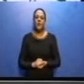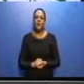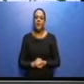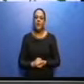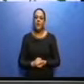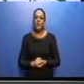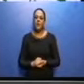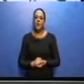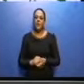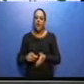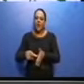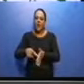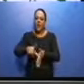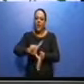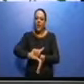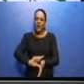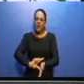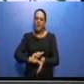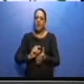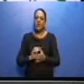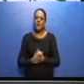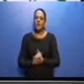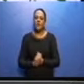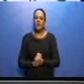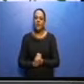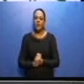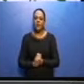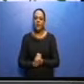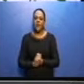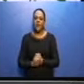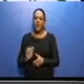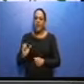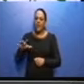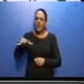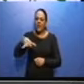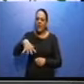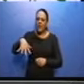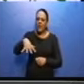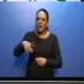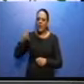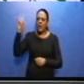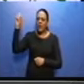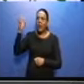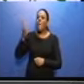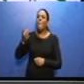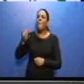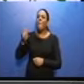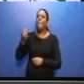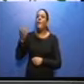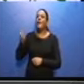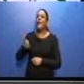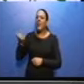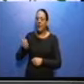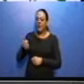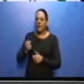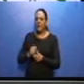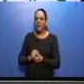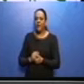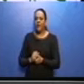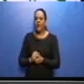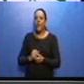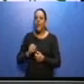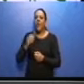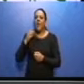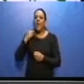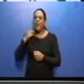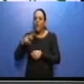só voltar aqui para vocês verem onde que ele fica. Né? Essa região aqui, ó, branca, entre a área continental aqui na cor verde e na